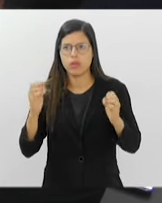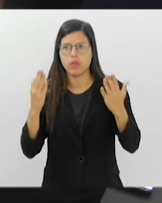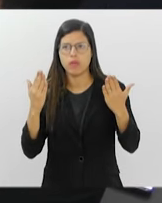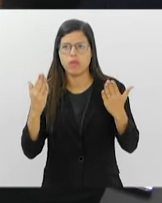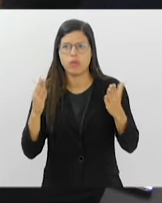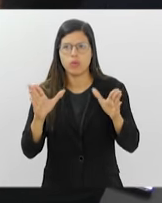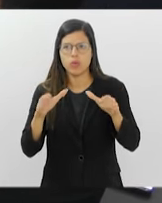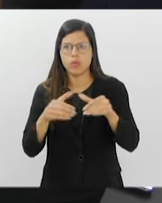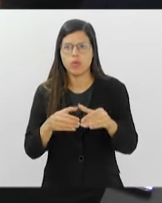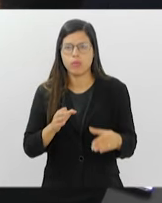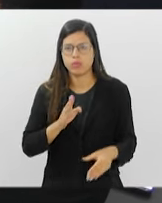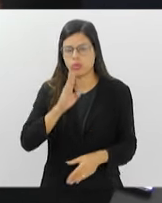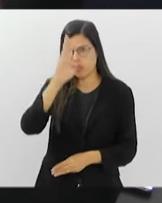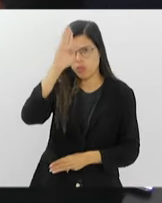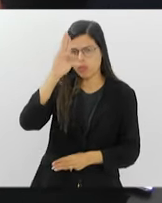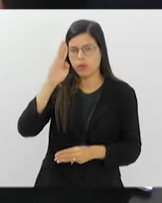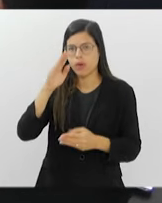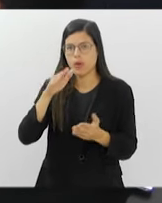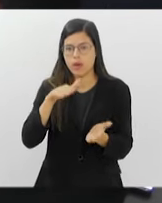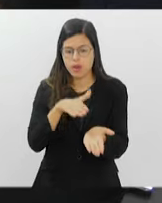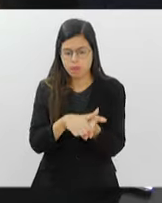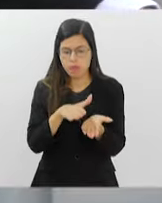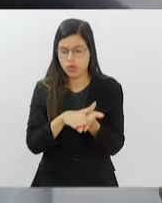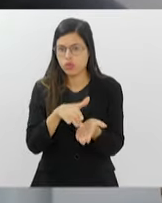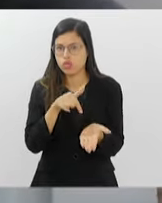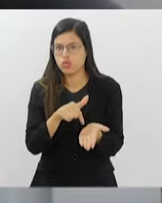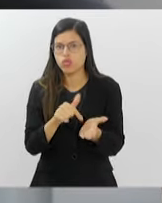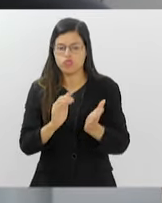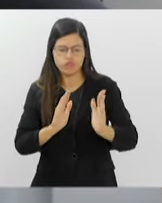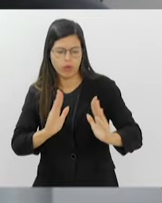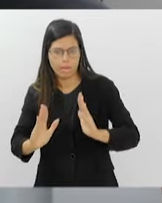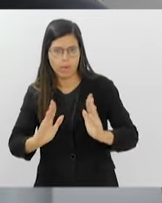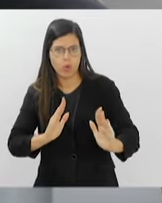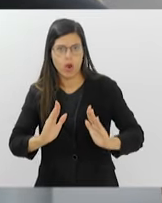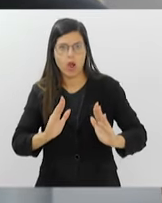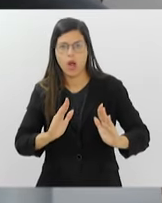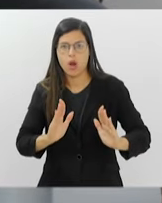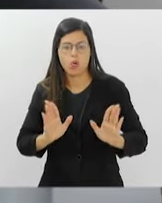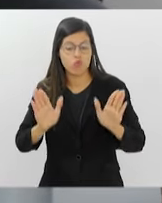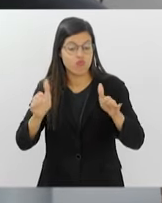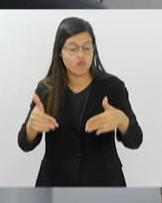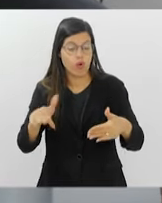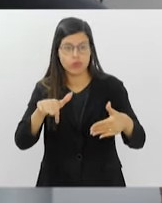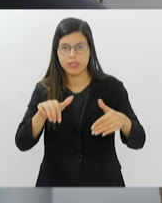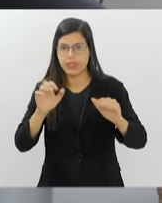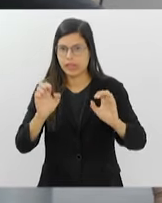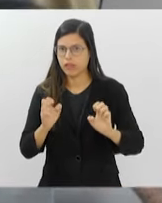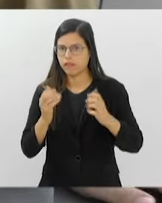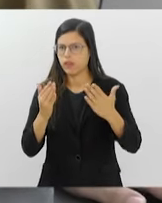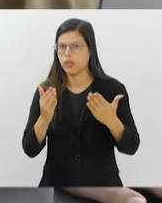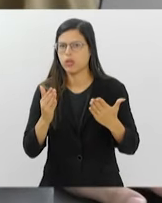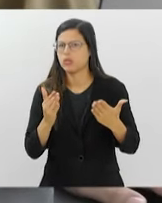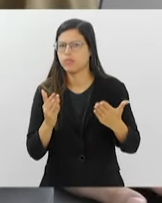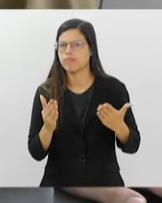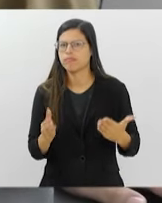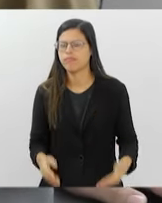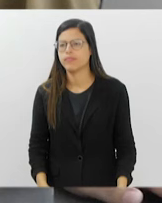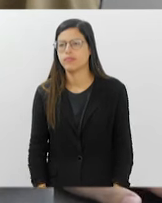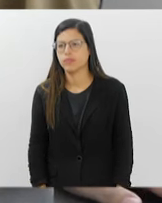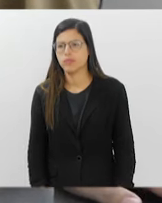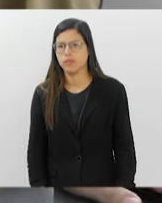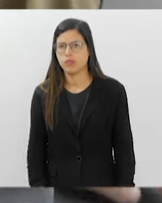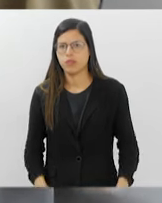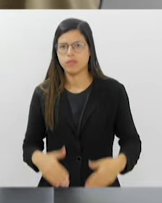bombeiros emite uma autorização provisória para aquele evento específico então então nós